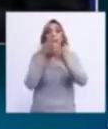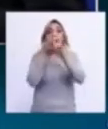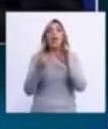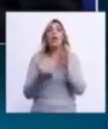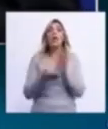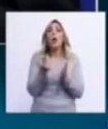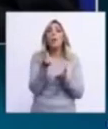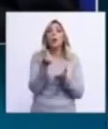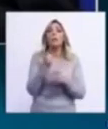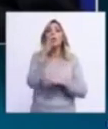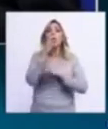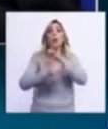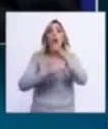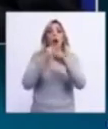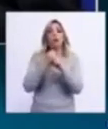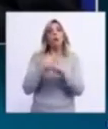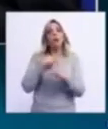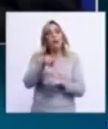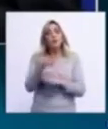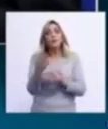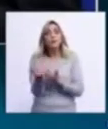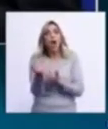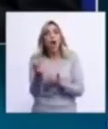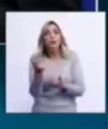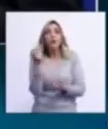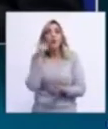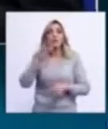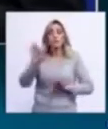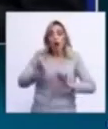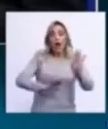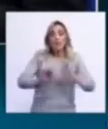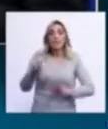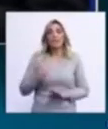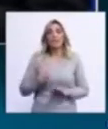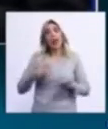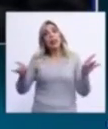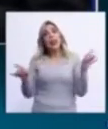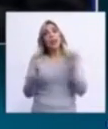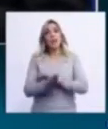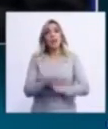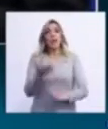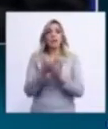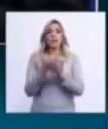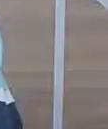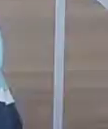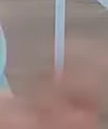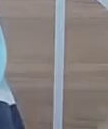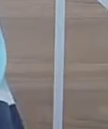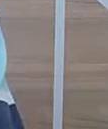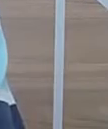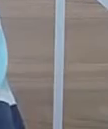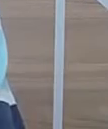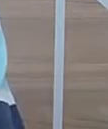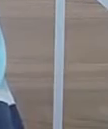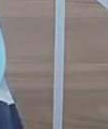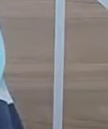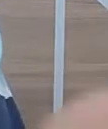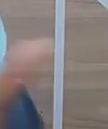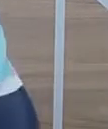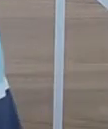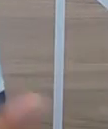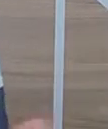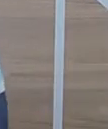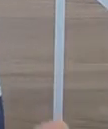FIES por 1 ano para permitir que esse jovem reorganize a sua vida e termine os seus estudos com tranquilidade. Afinal, qual é a prioridade? Porque é